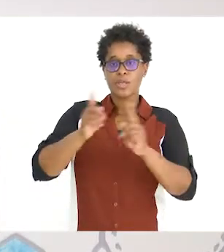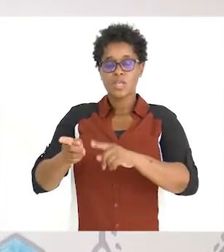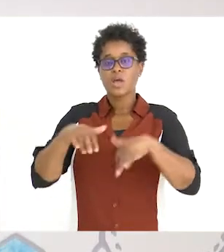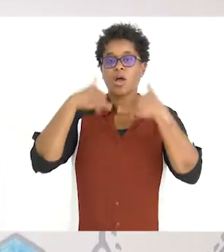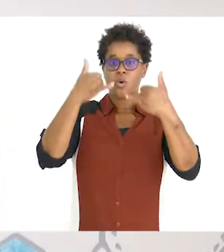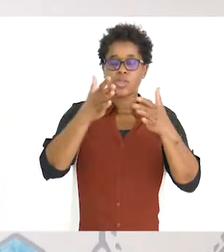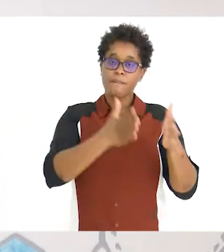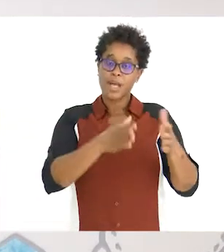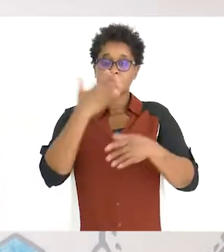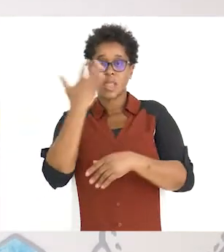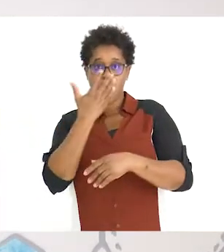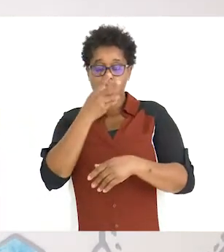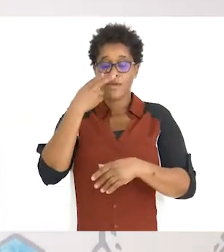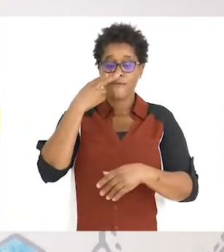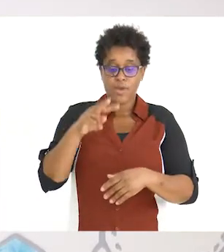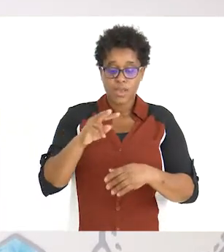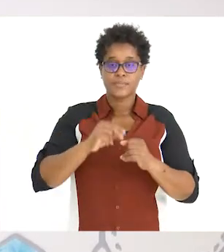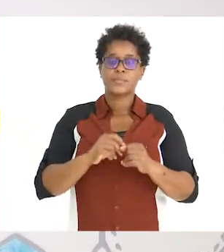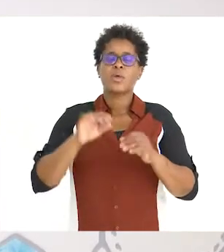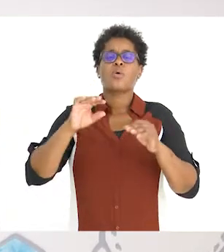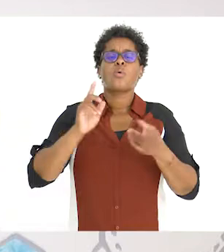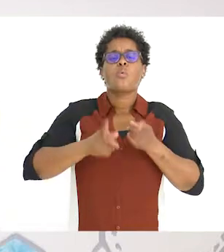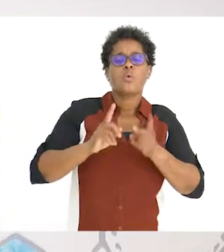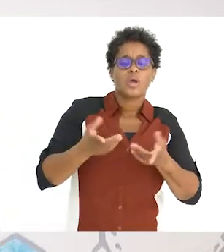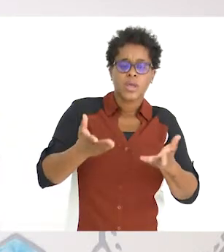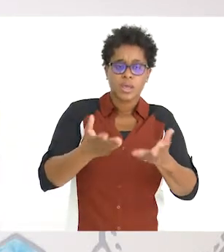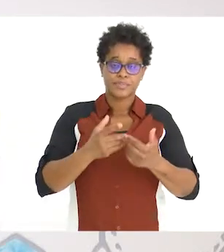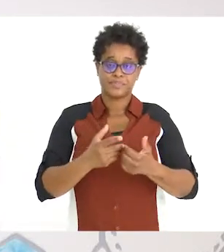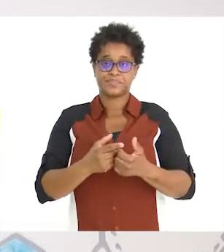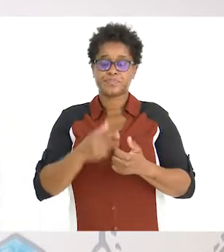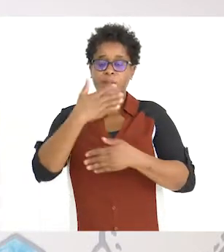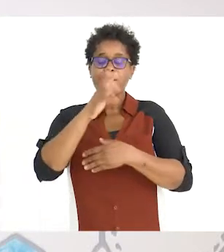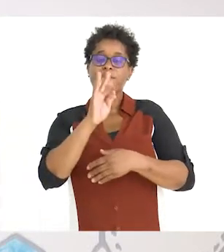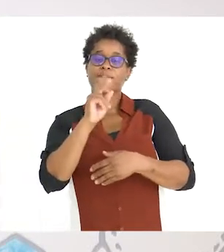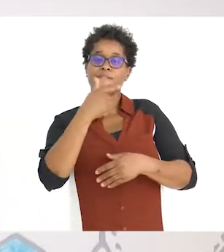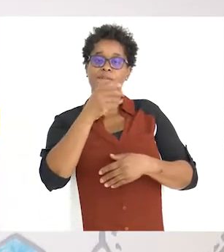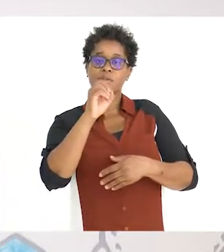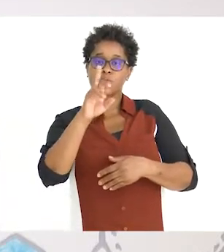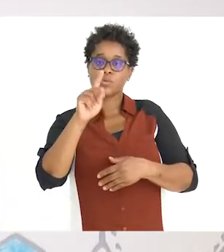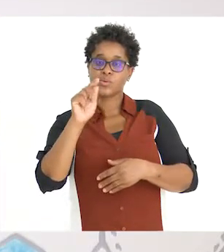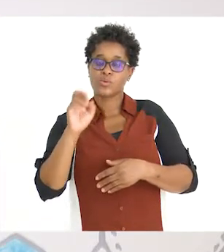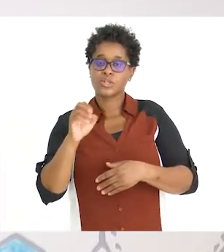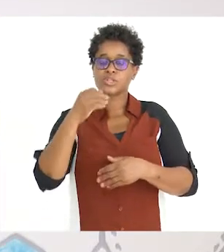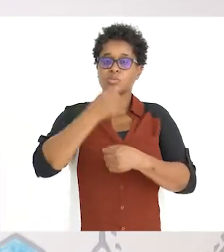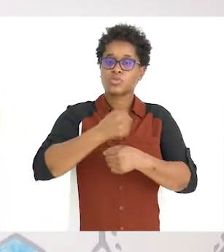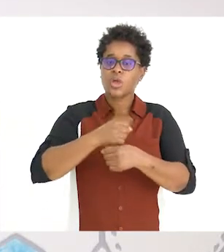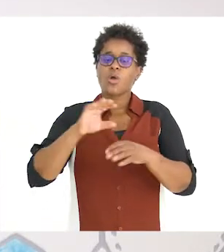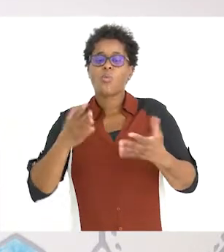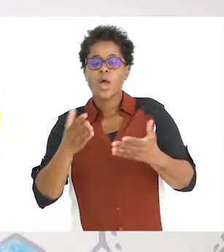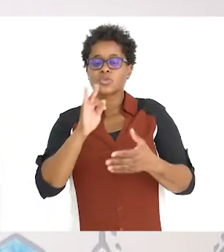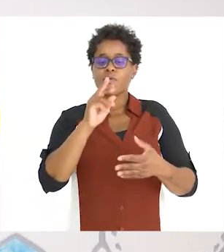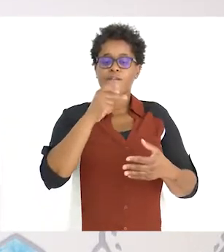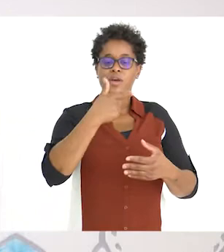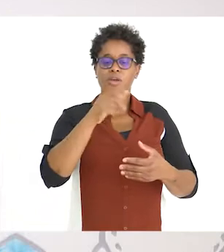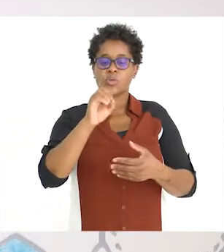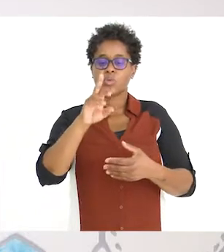da aula, que é ver o que significa fatores de produção e quais são os fatores de